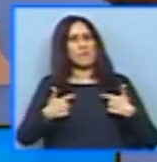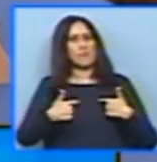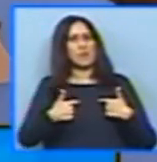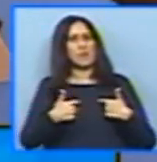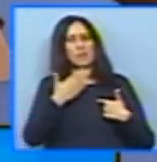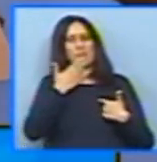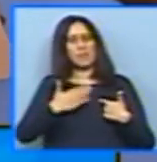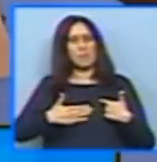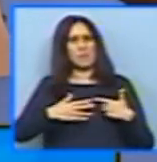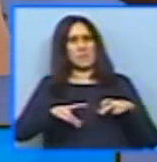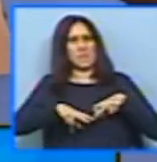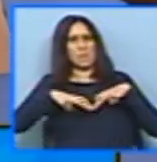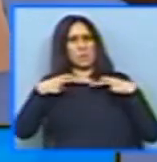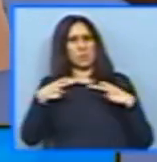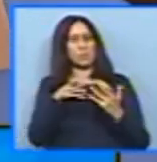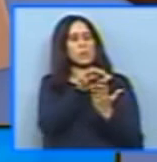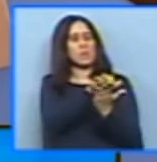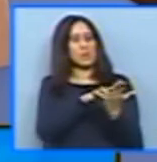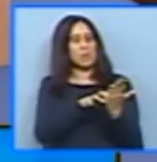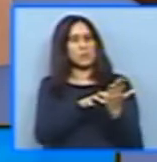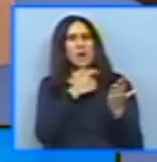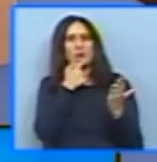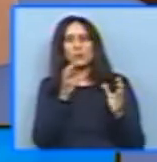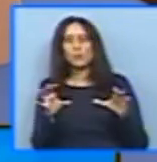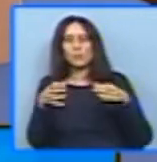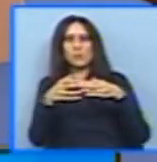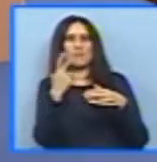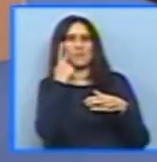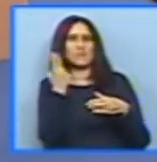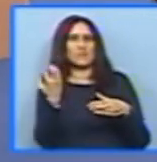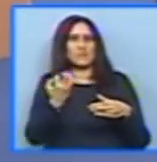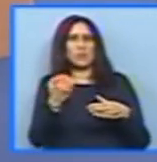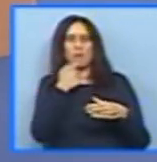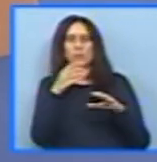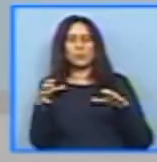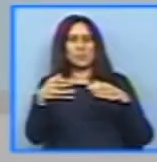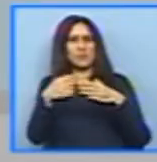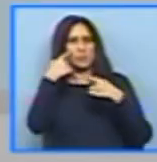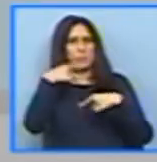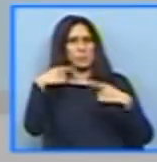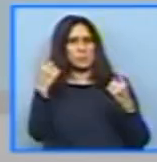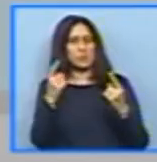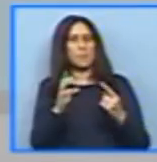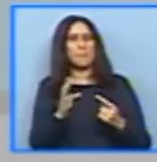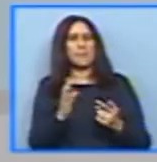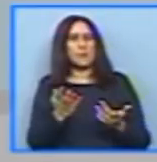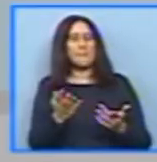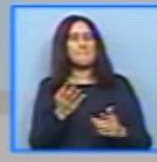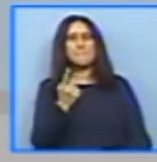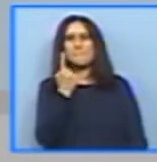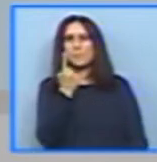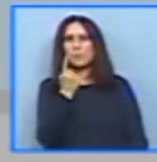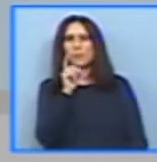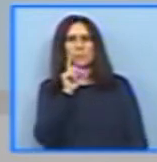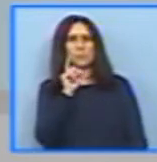do enriquecimento que é dado aos textos pela vivência comunitária, pela expressão comunitária. Ora, mas há uma coisa